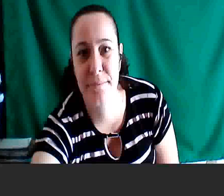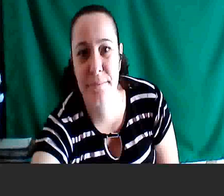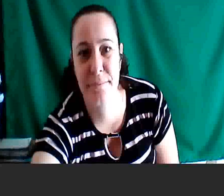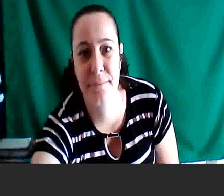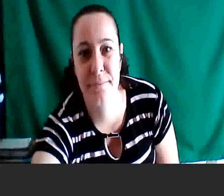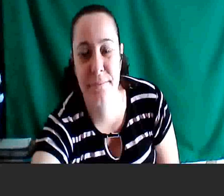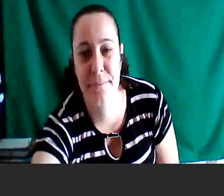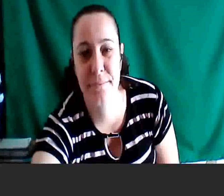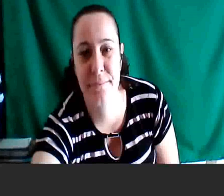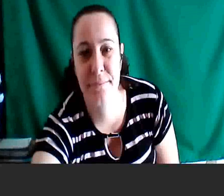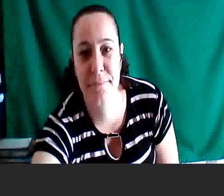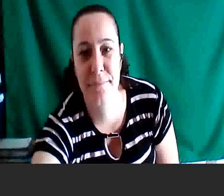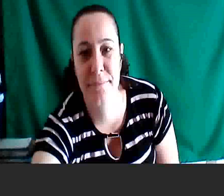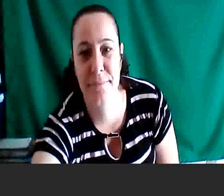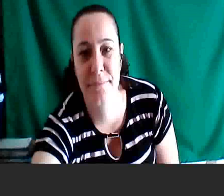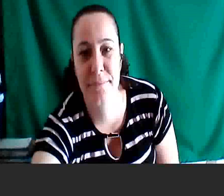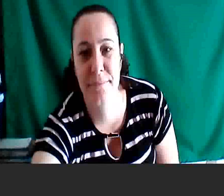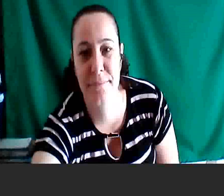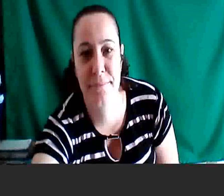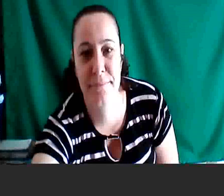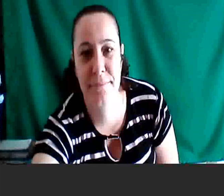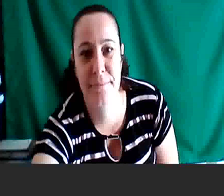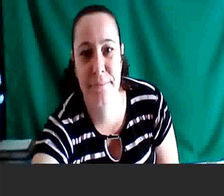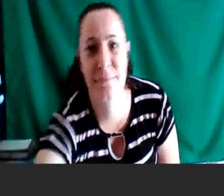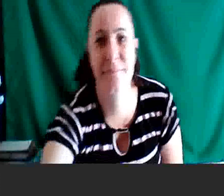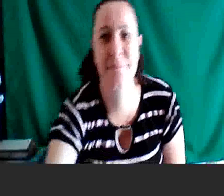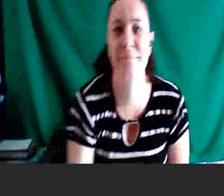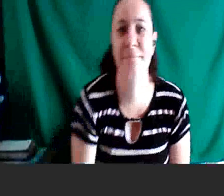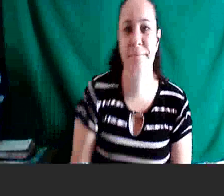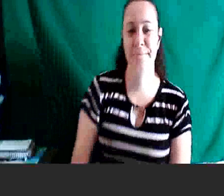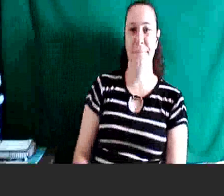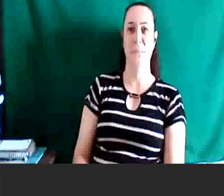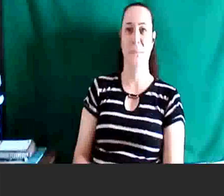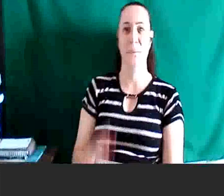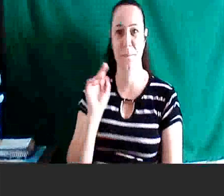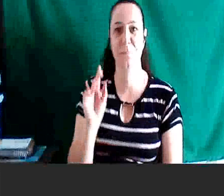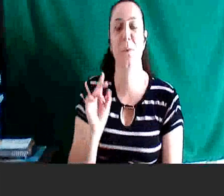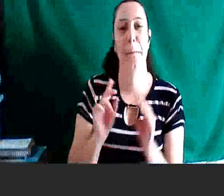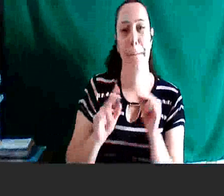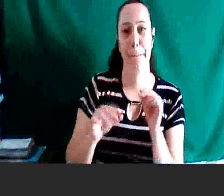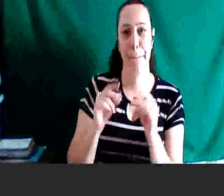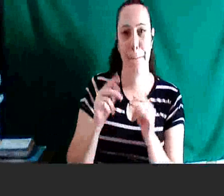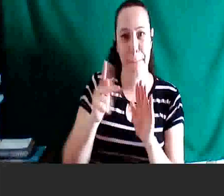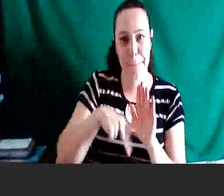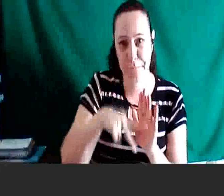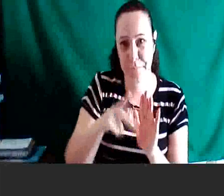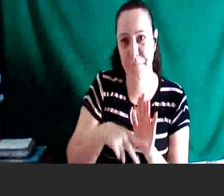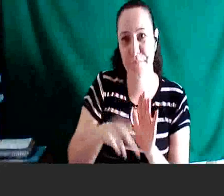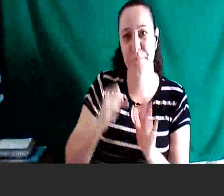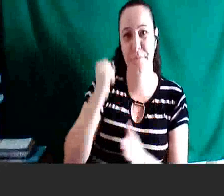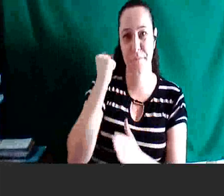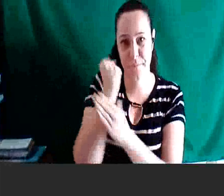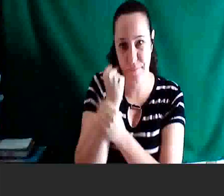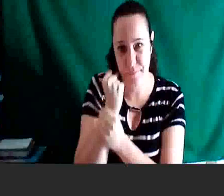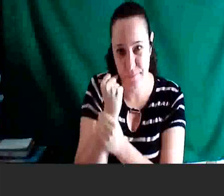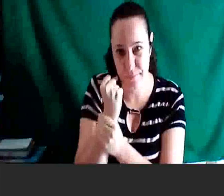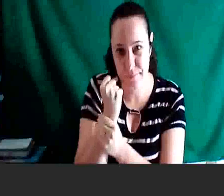Ninguém lembra, pessoal. Eu falei um pouquinho da aula, eu falei um pouco correndo, mas eu acho que ninguém lembrou disso. Estão vendo minha tela